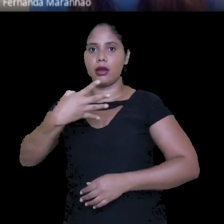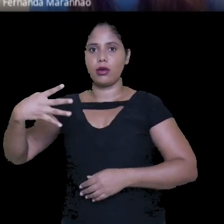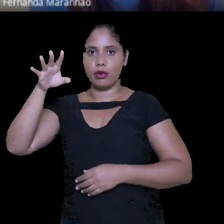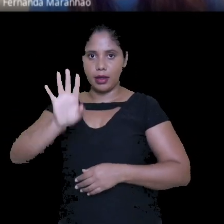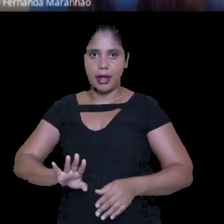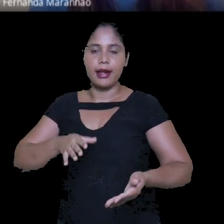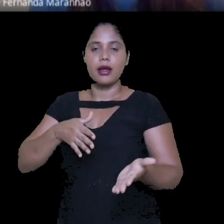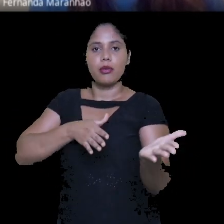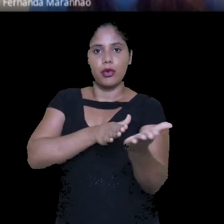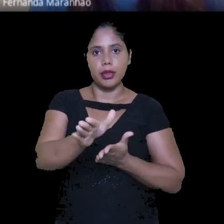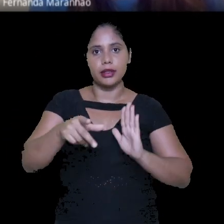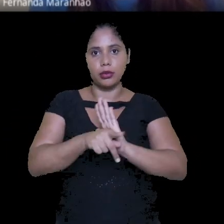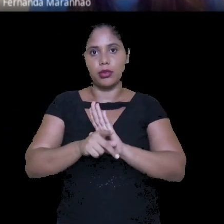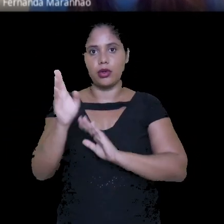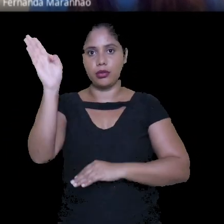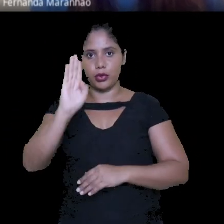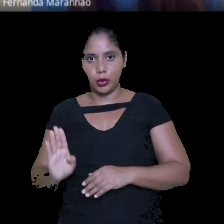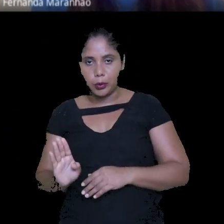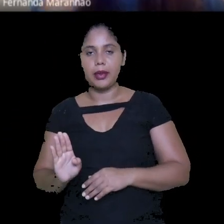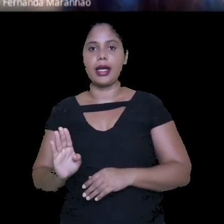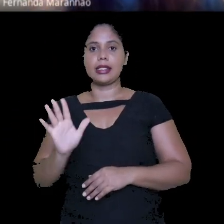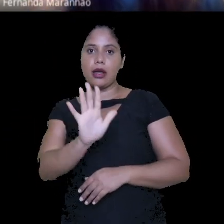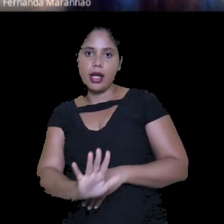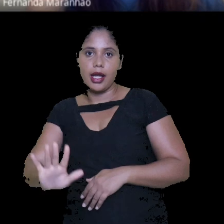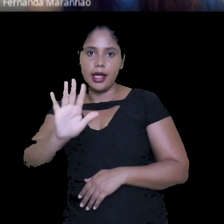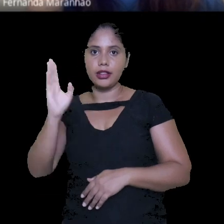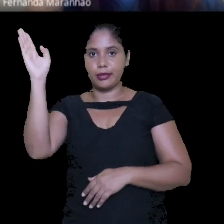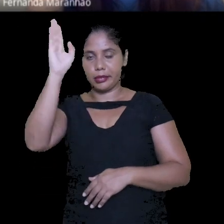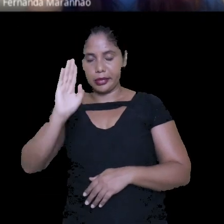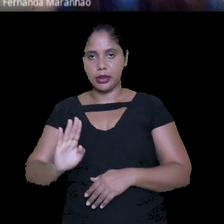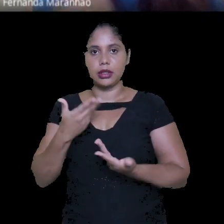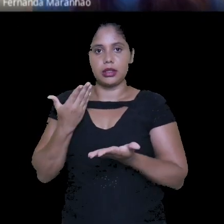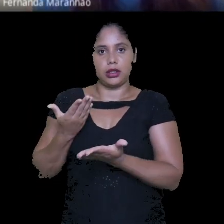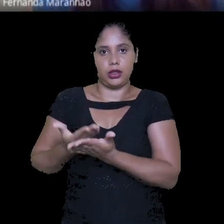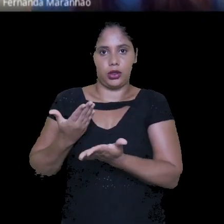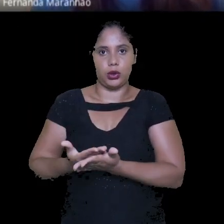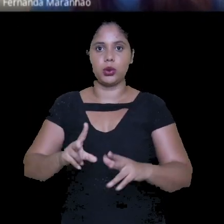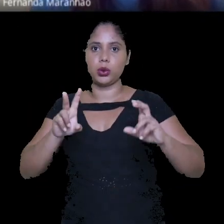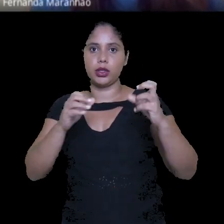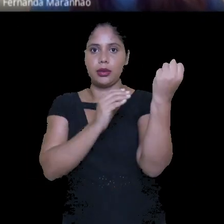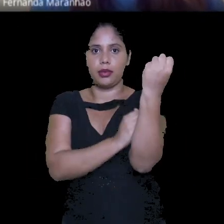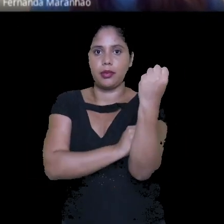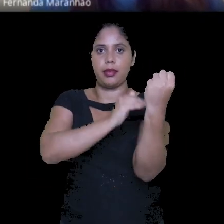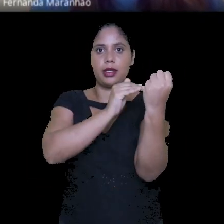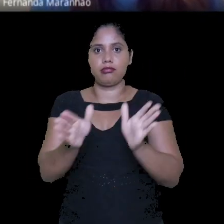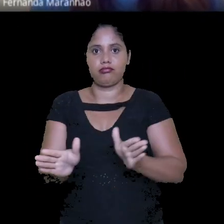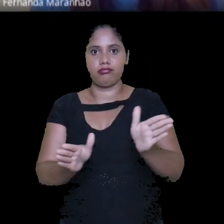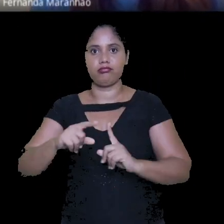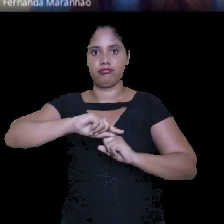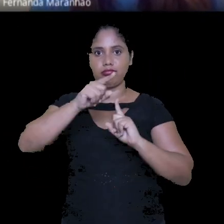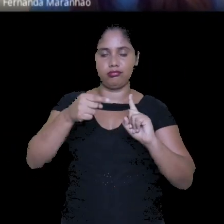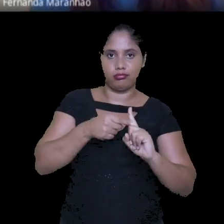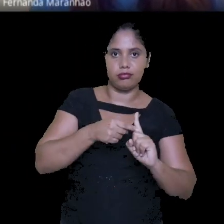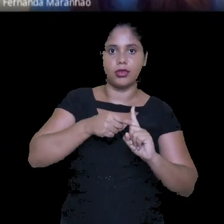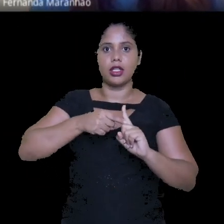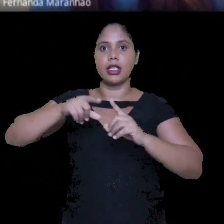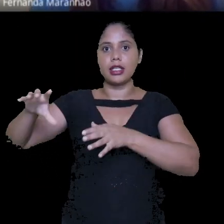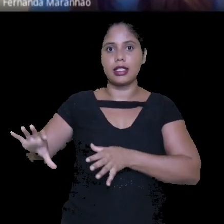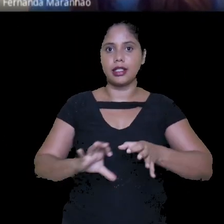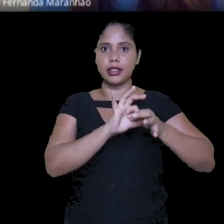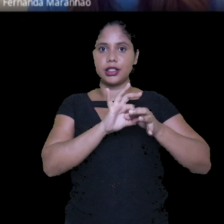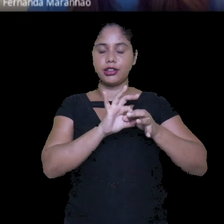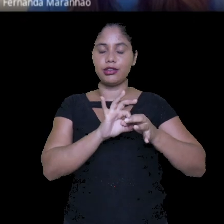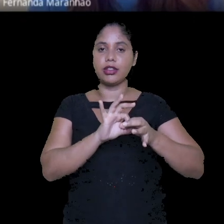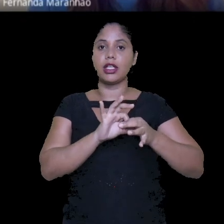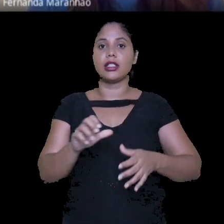diabetes prévio, doença renal e doenças autoimunes, como exemplo, o lúpus e a síndrome antifosfolípide. Esses fatores